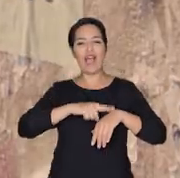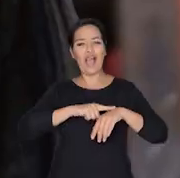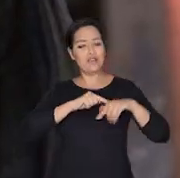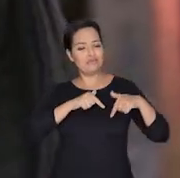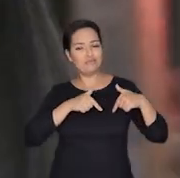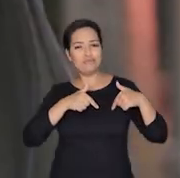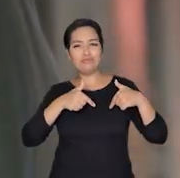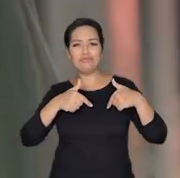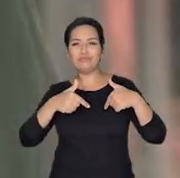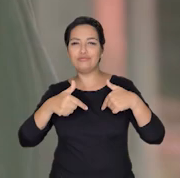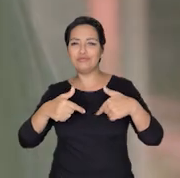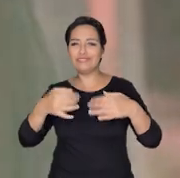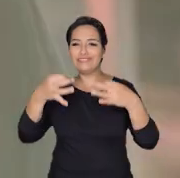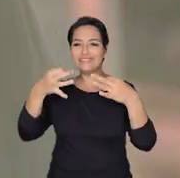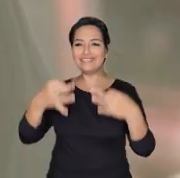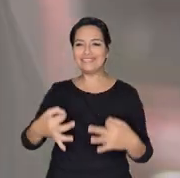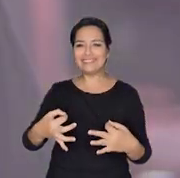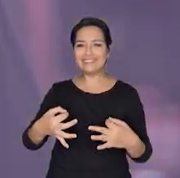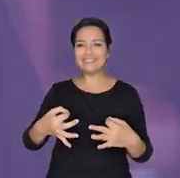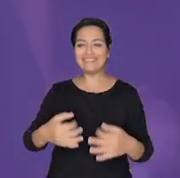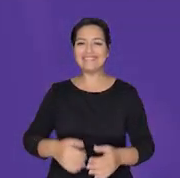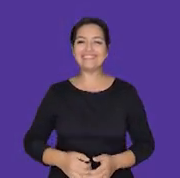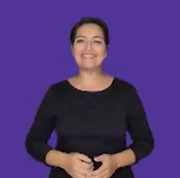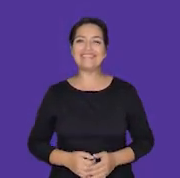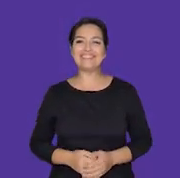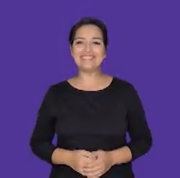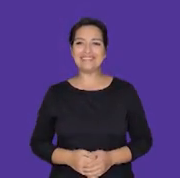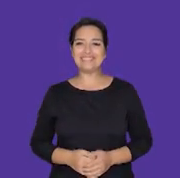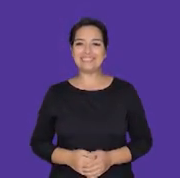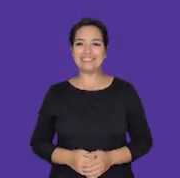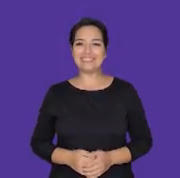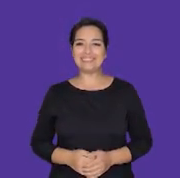hora vai chegar. Governador Marcelo Freixo, número 40, vice César Maia.